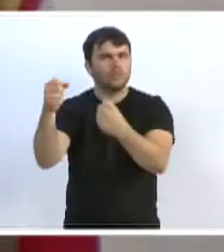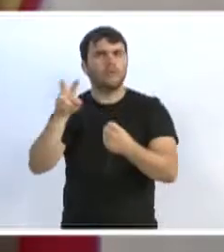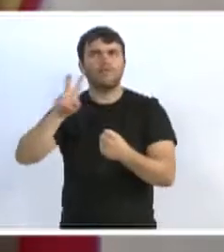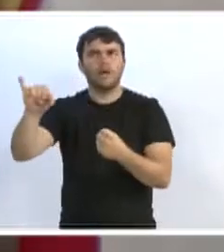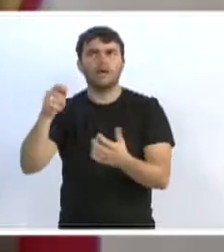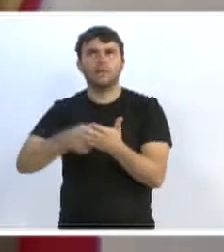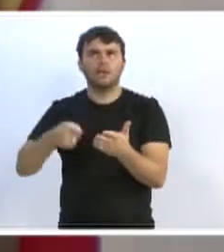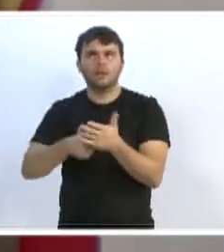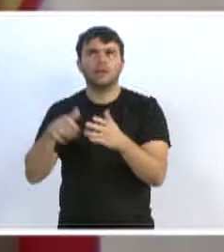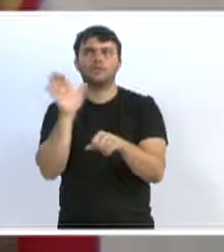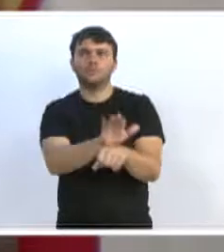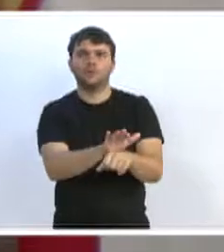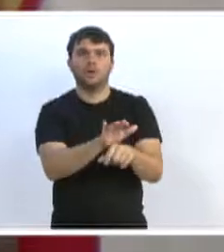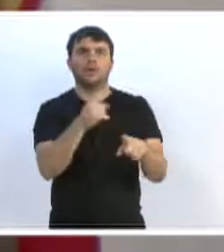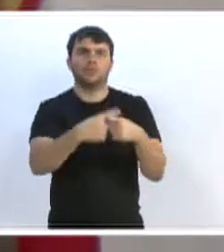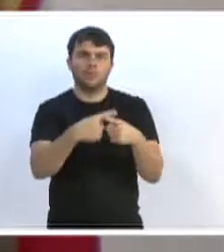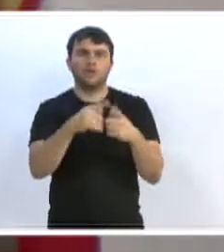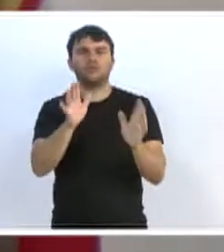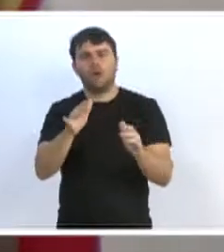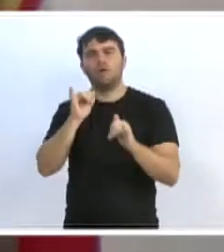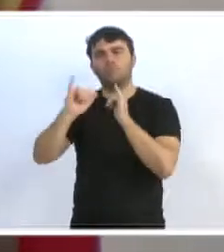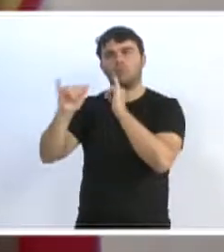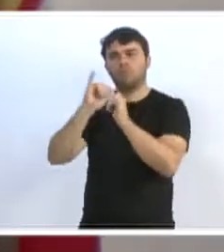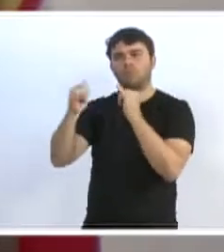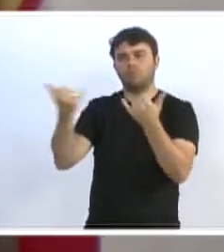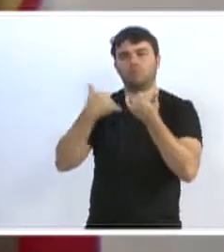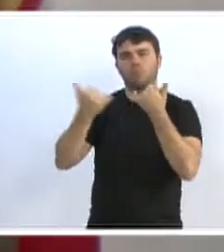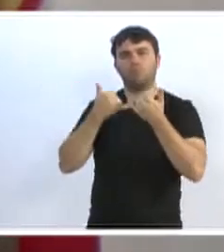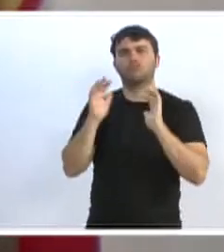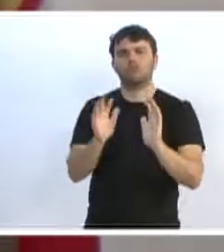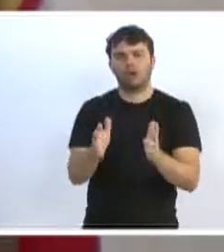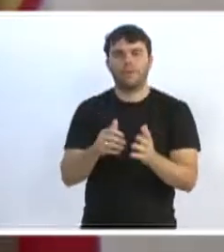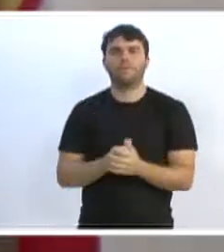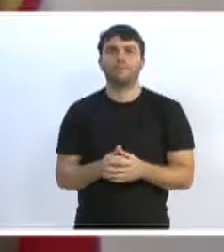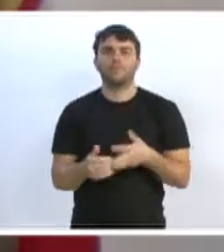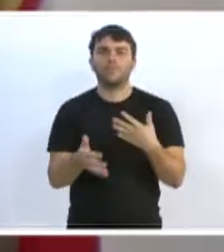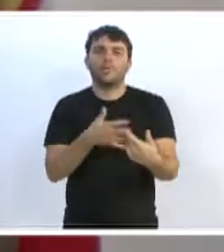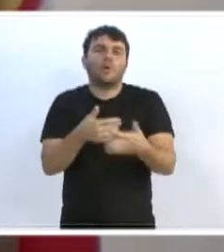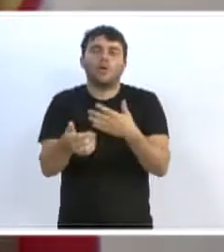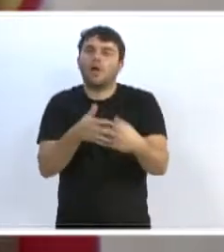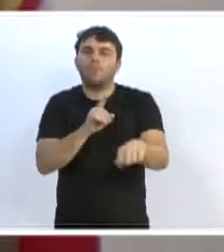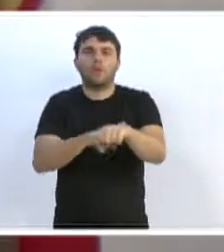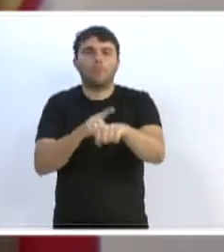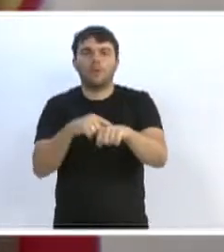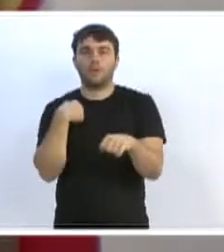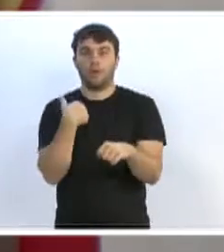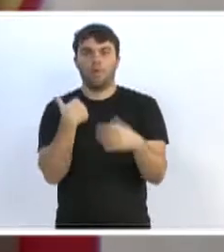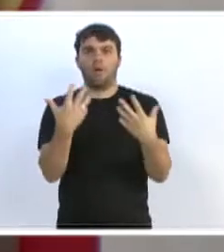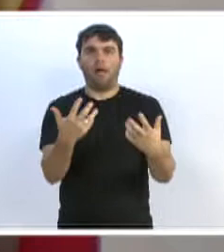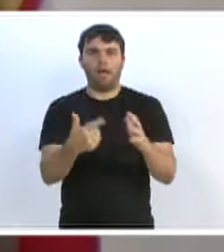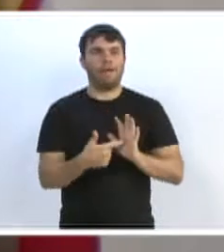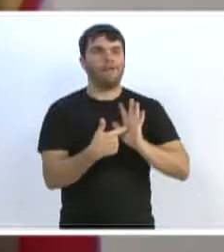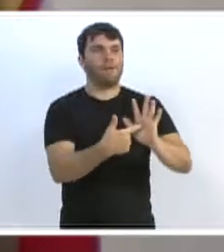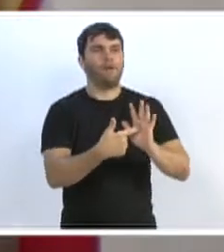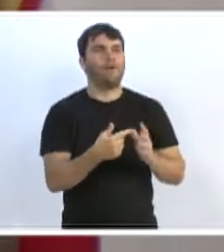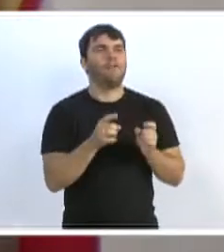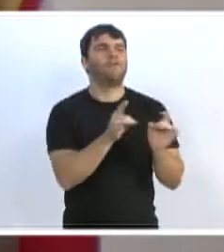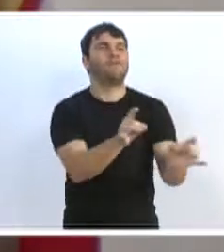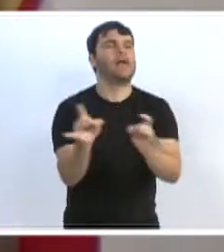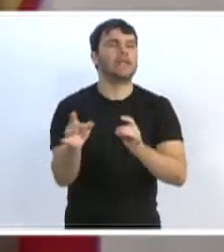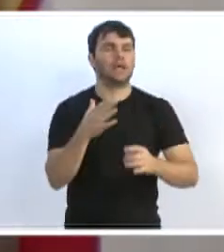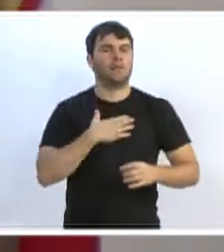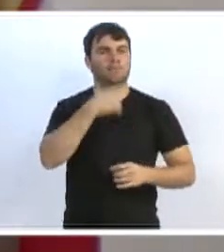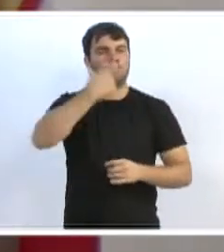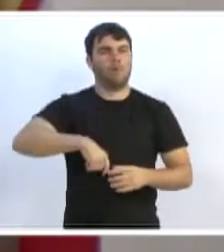tentar ajudá-los. Porque foi mencionado, vereador Becker, em momento algum eu estaria lá querendo vender uma vitrine minha ou coisa